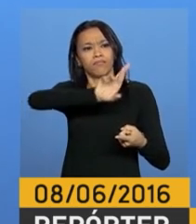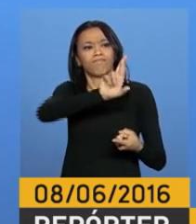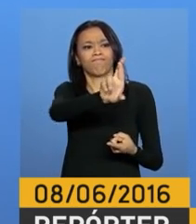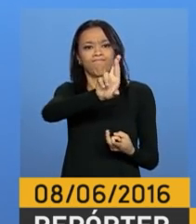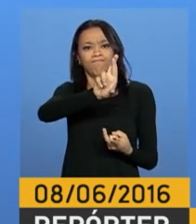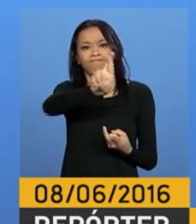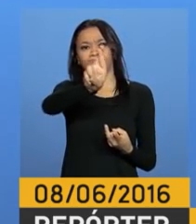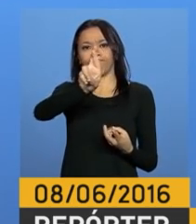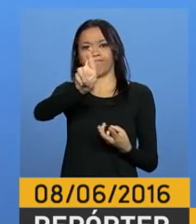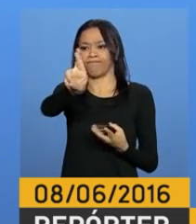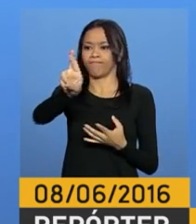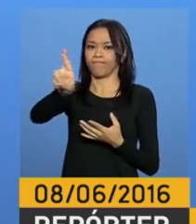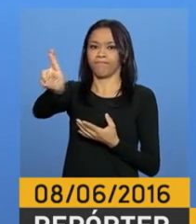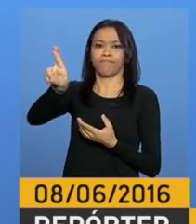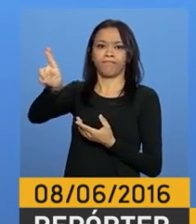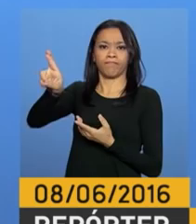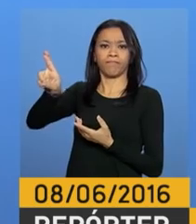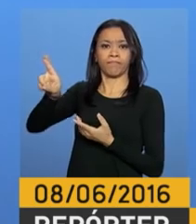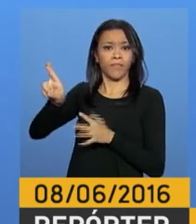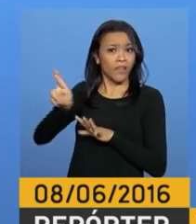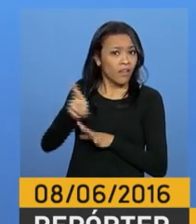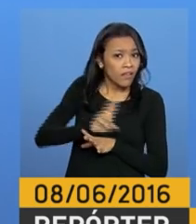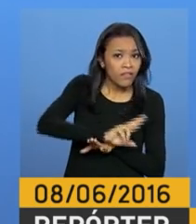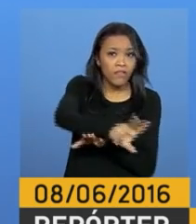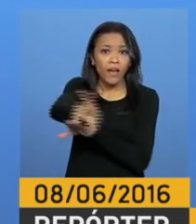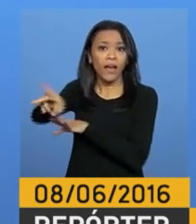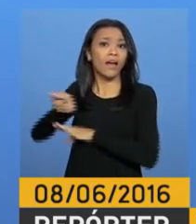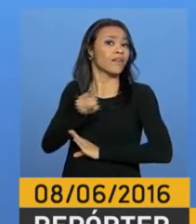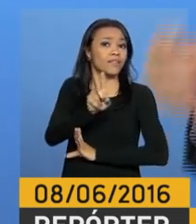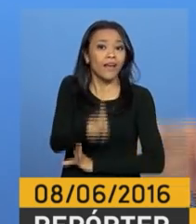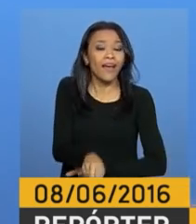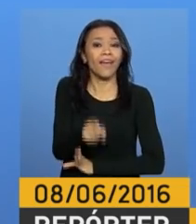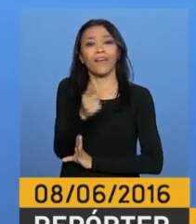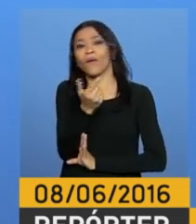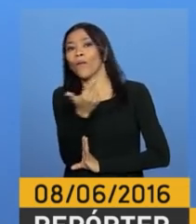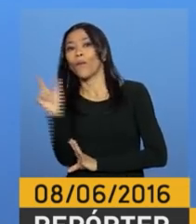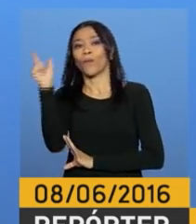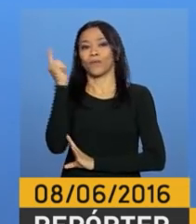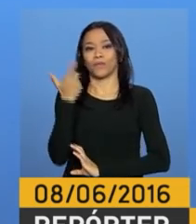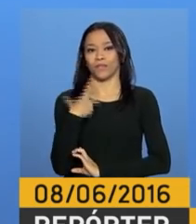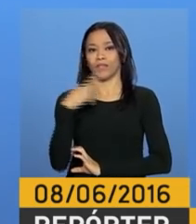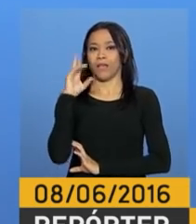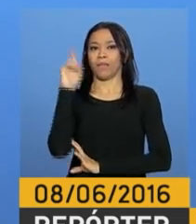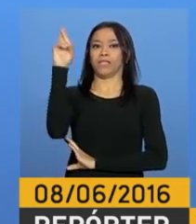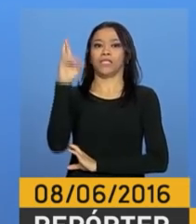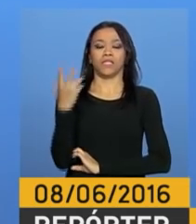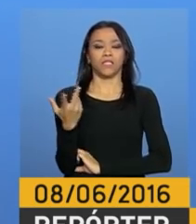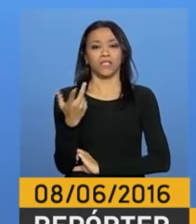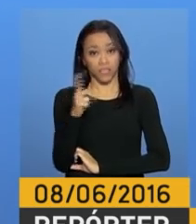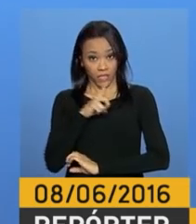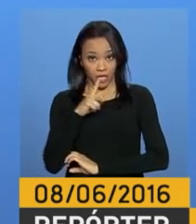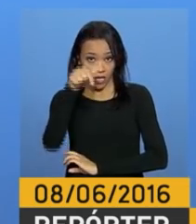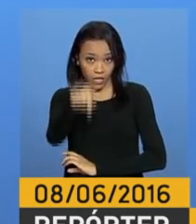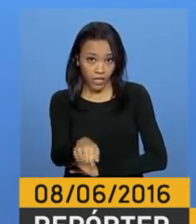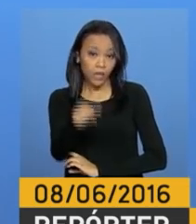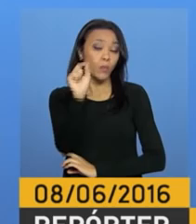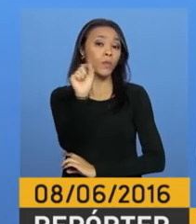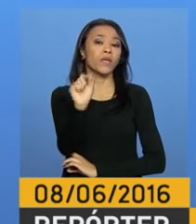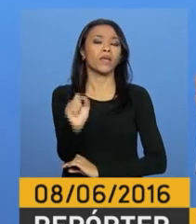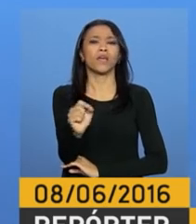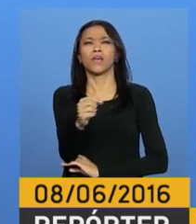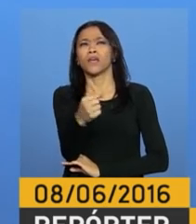entidades que Muitas delas representam dezenas de outras entidades há entidades aqui que representam